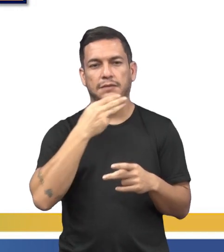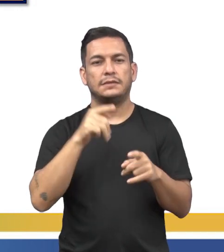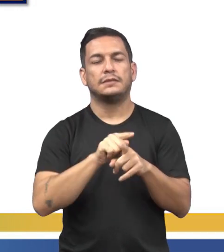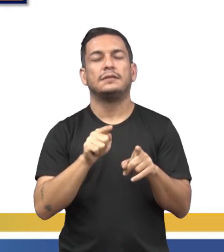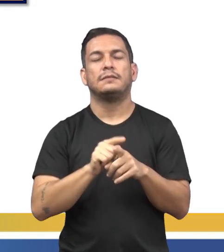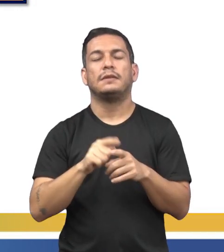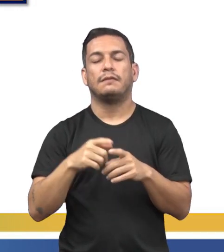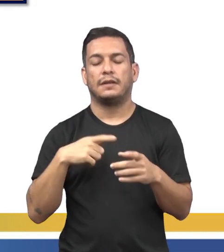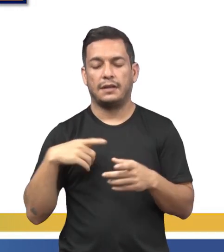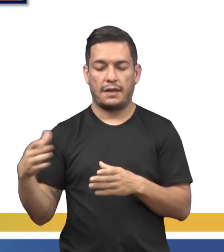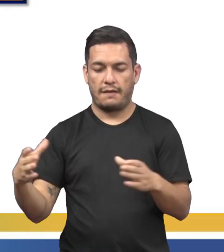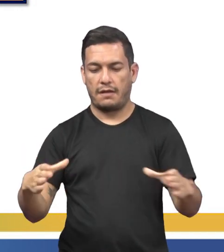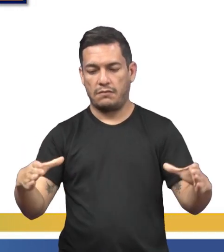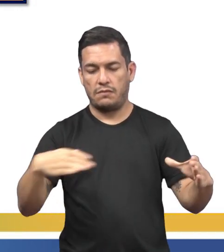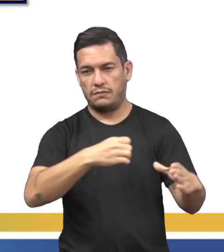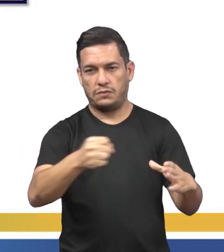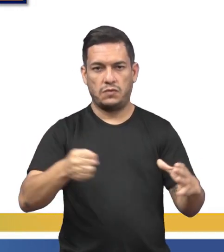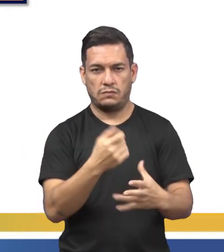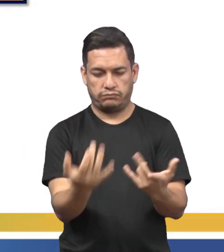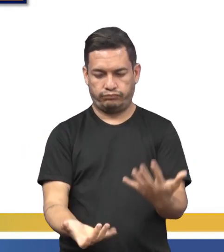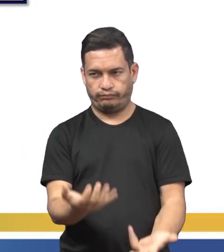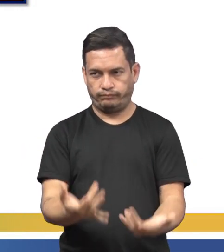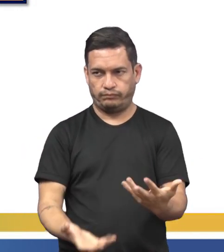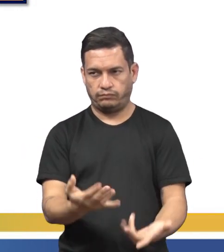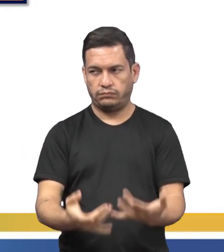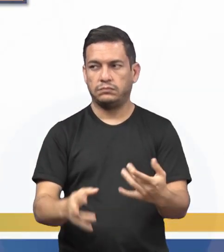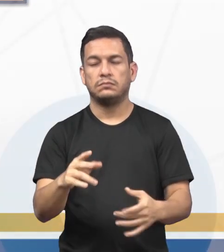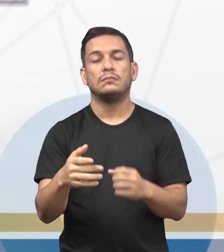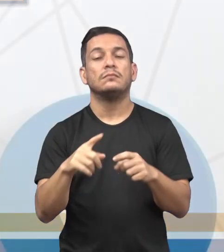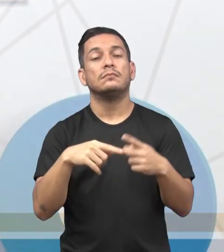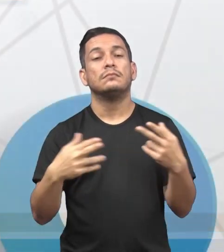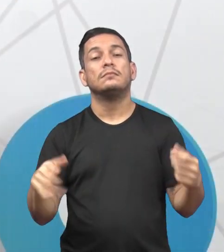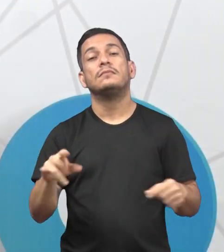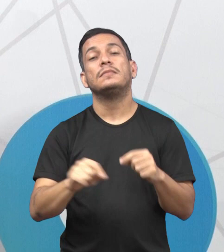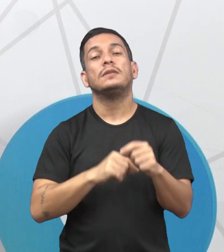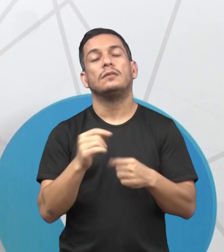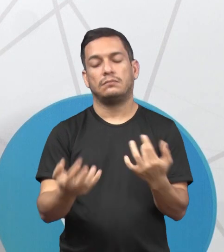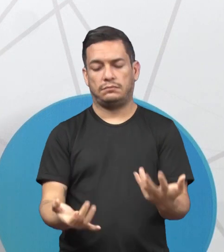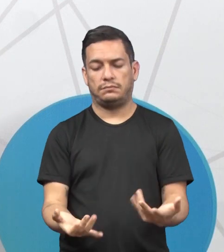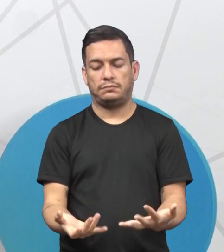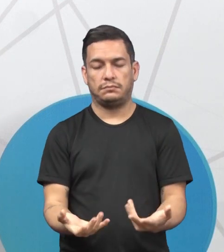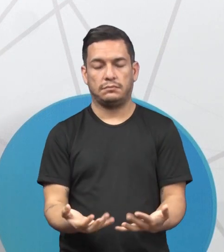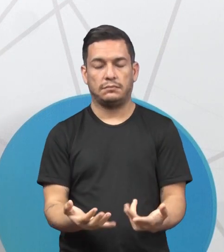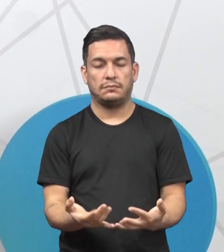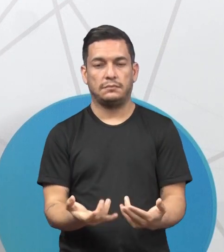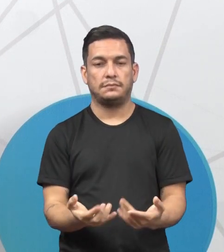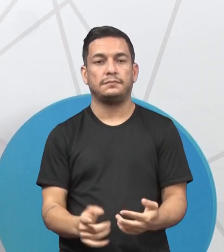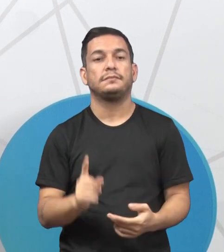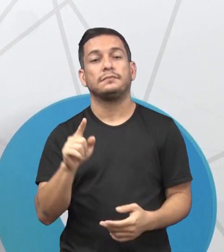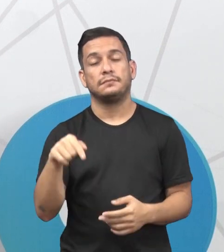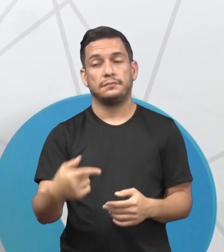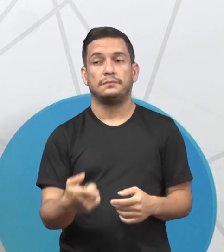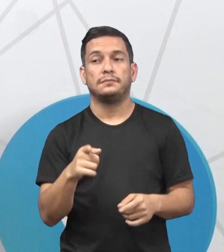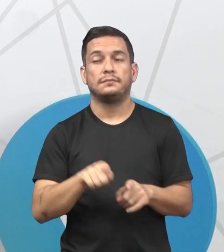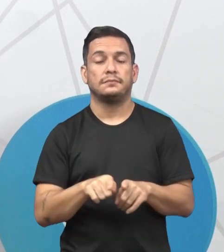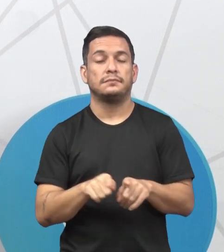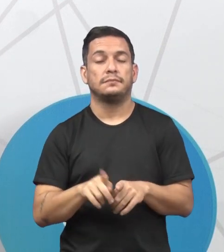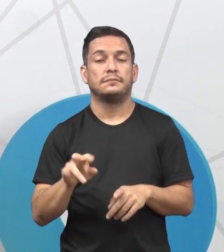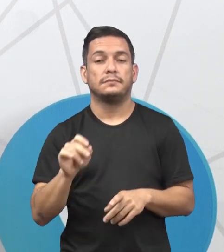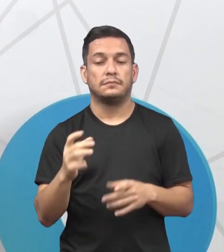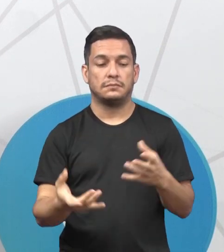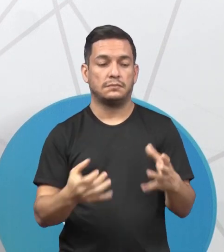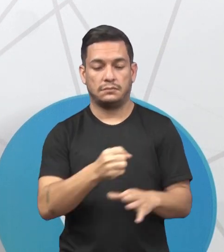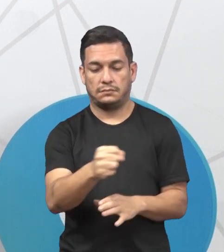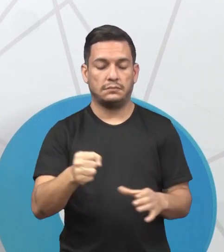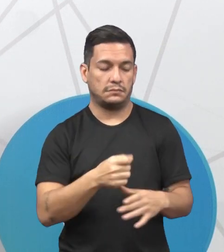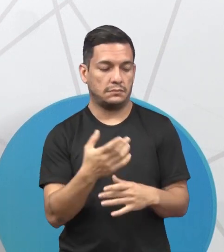até caldeiras e fornos, esse material vai servir de base para você queimá-lo, incinerá-lo, e a partir daí, então você vai aquecer um